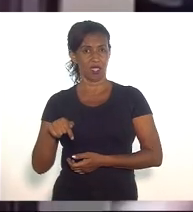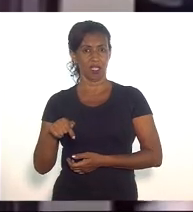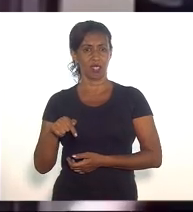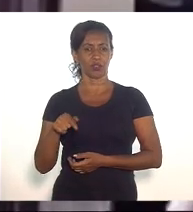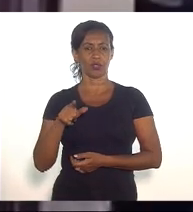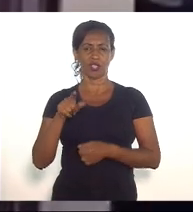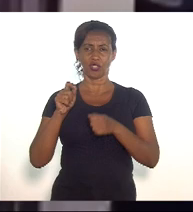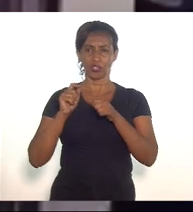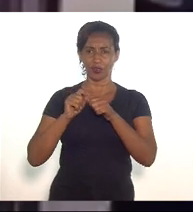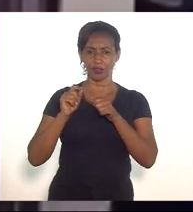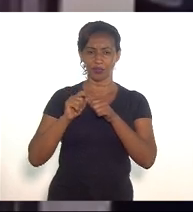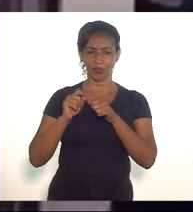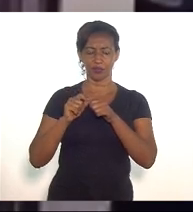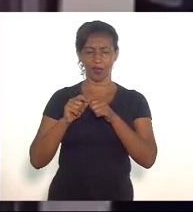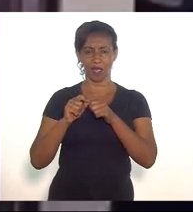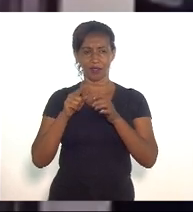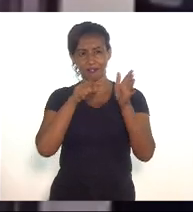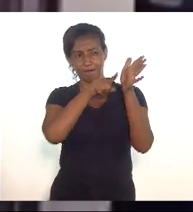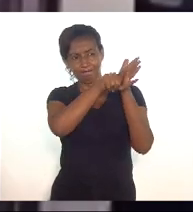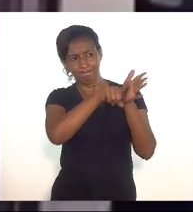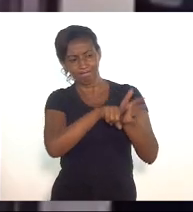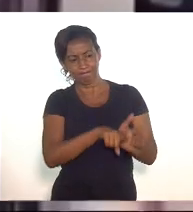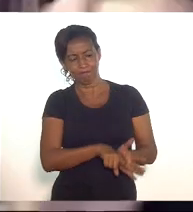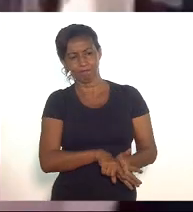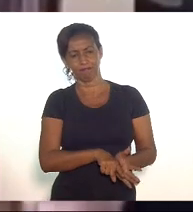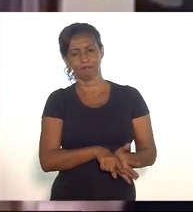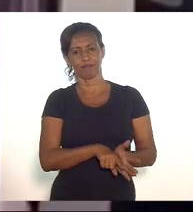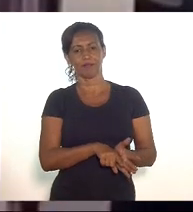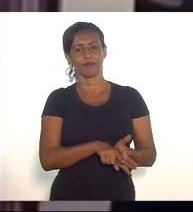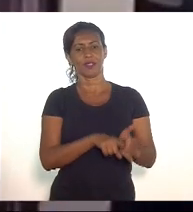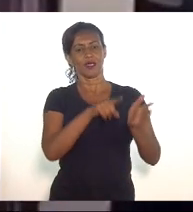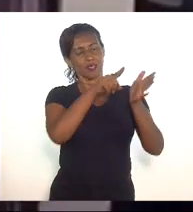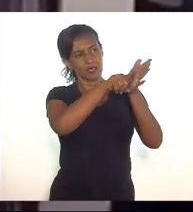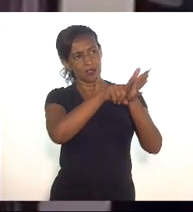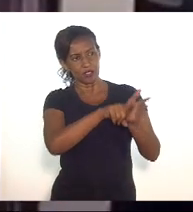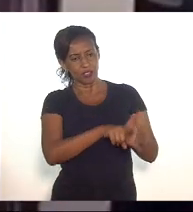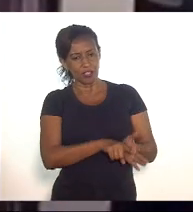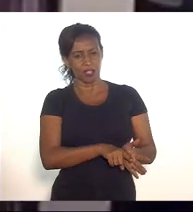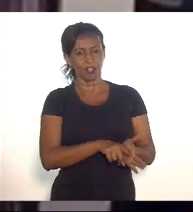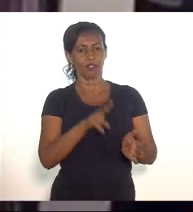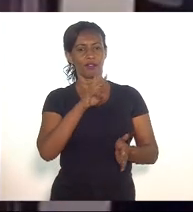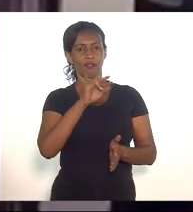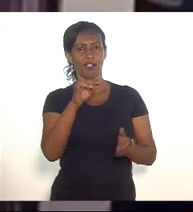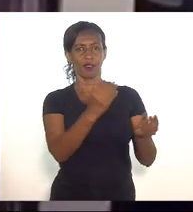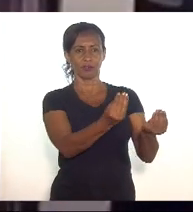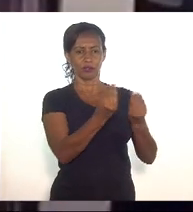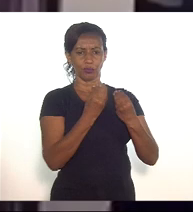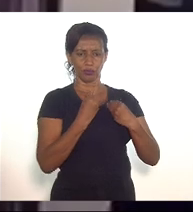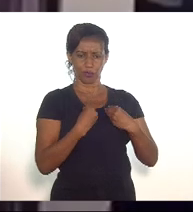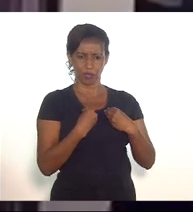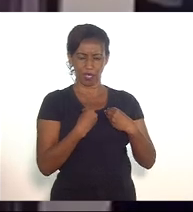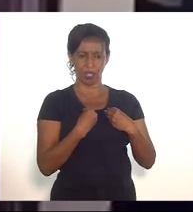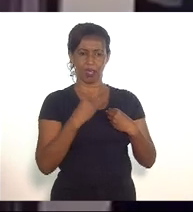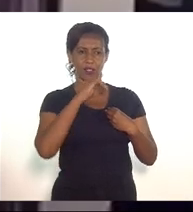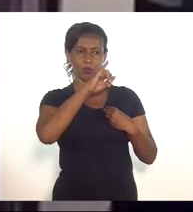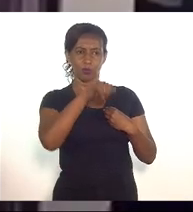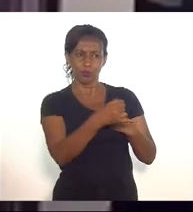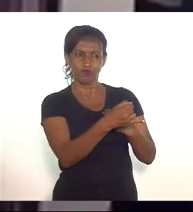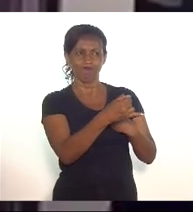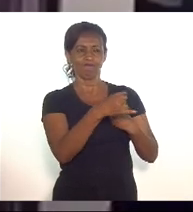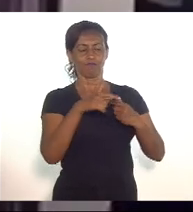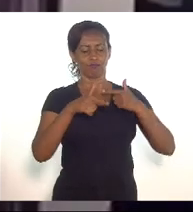gente faz através de um diagnóstico. Esse diagnóstico vai nos dar a condição de poder